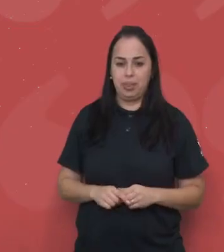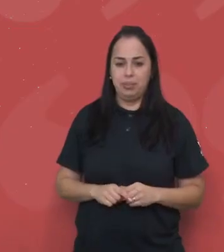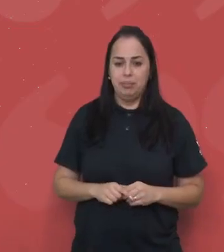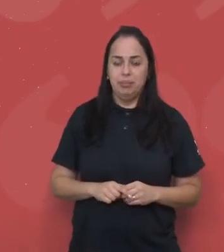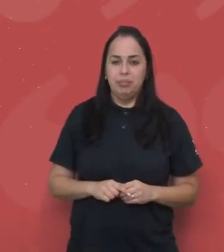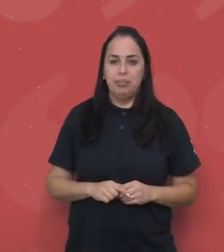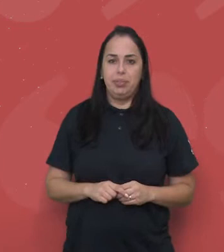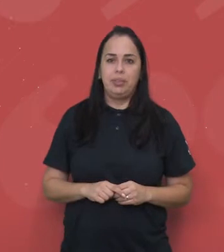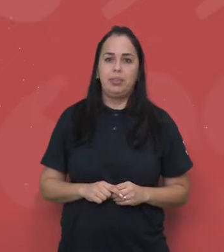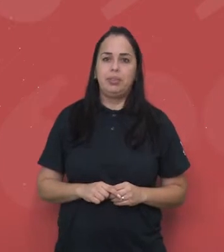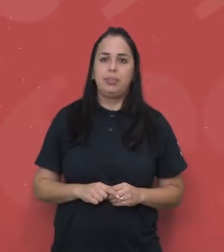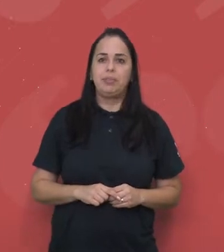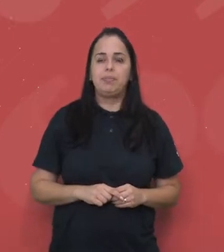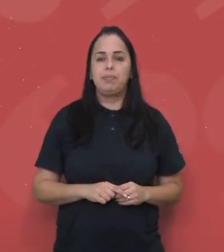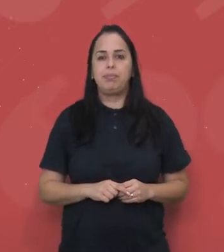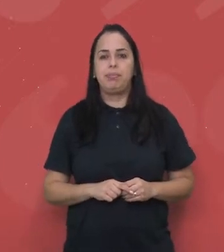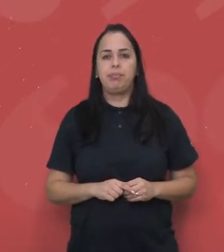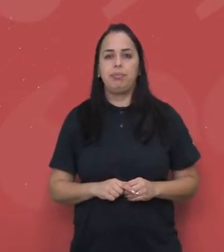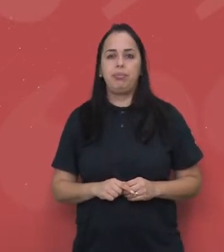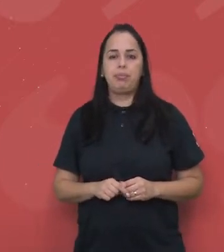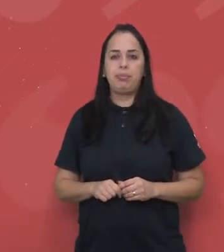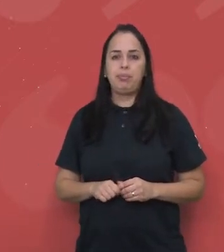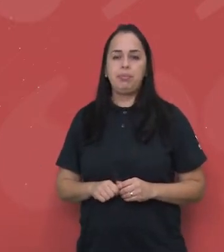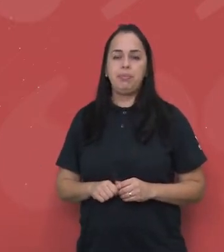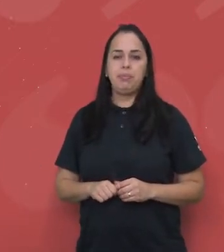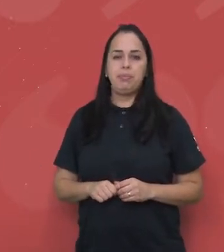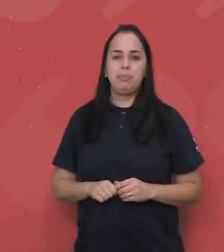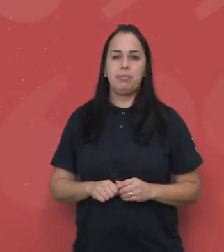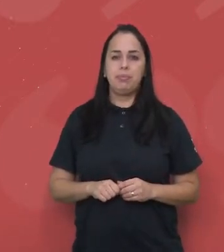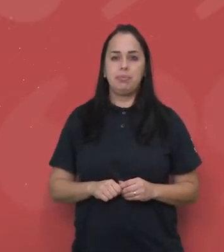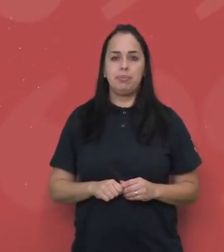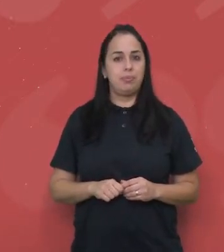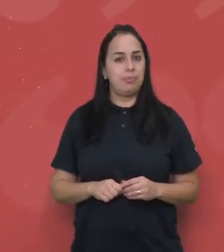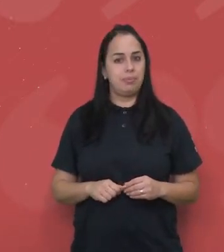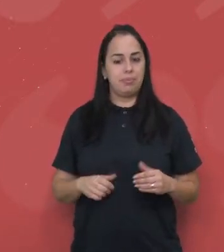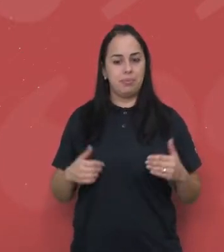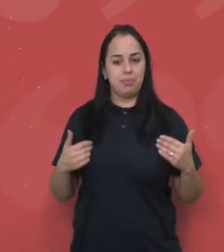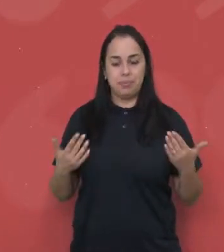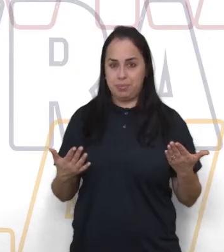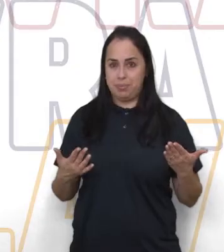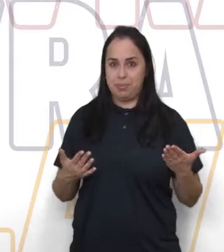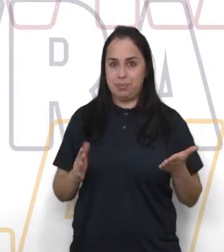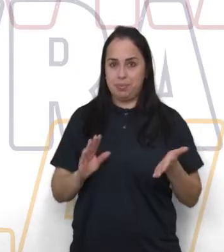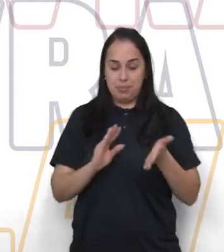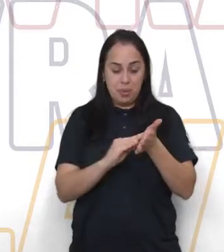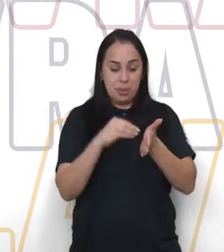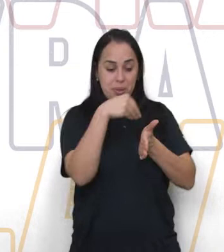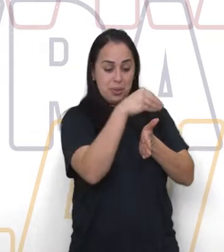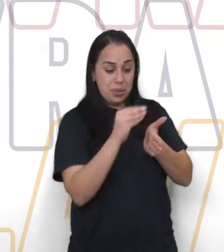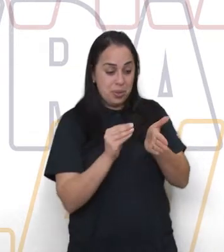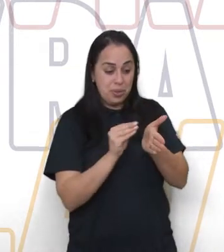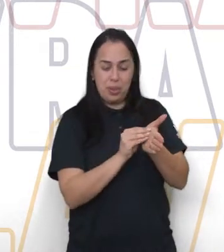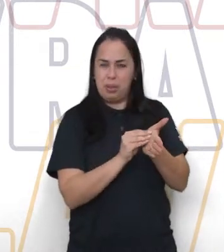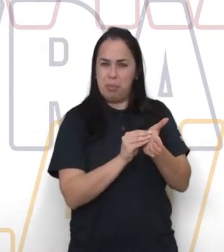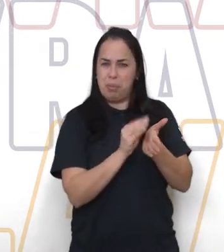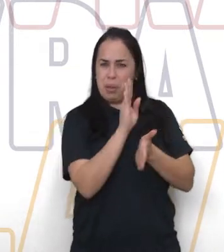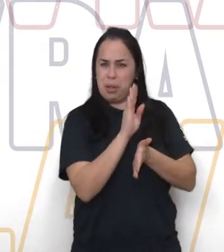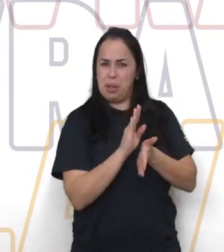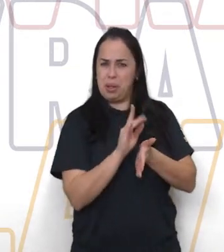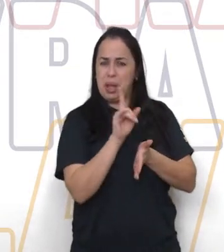o que é a gen da brasileira para a indústria 4.0 agenda brasileira